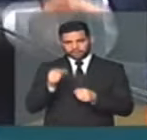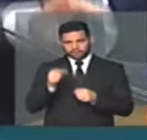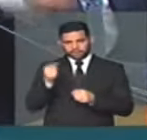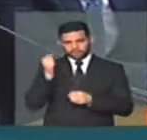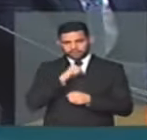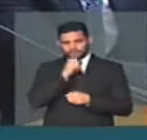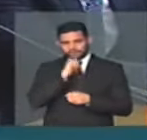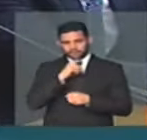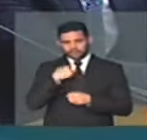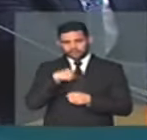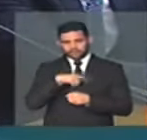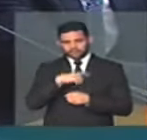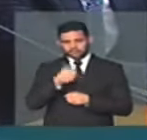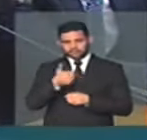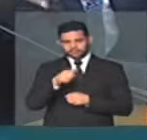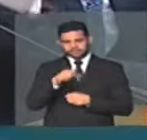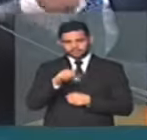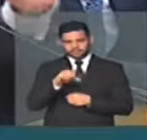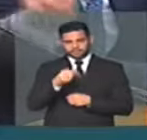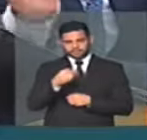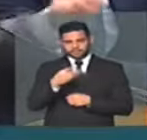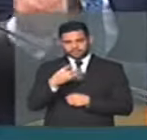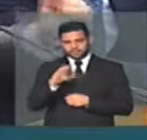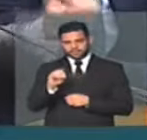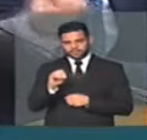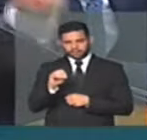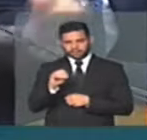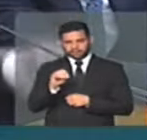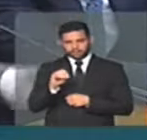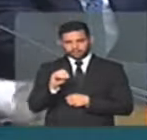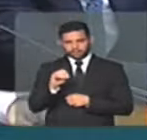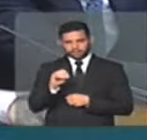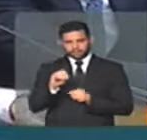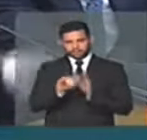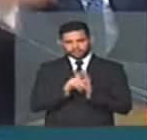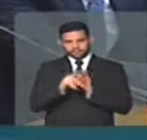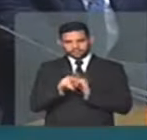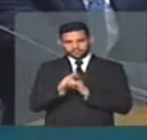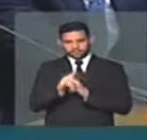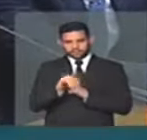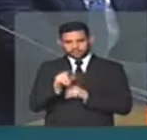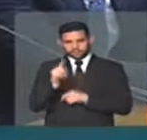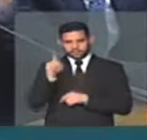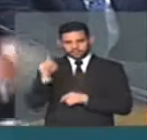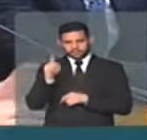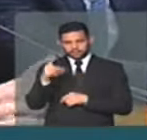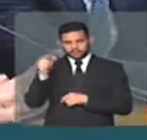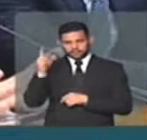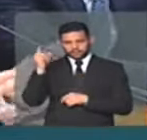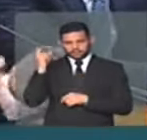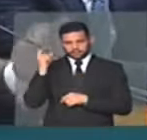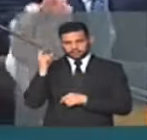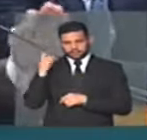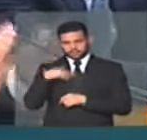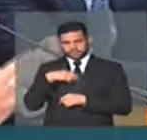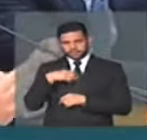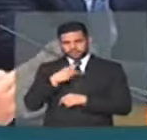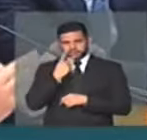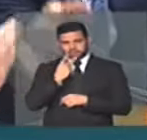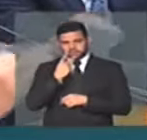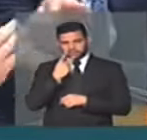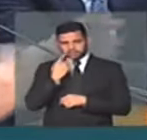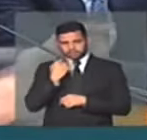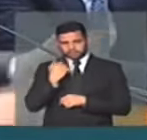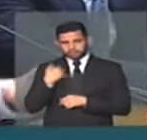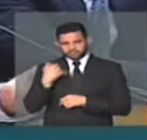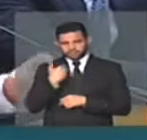ela é obsoleta. Ela data de 1940, data do Código Penal. Lá, naquela época, se